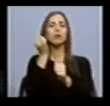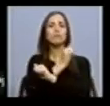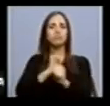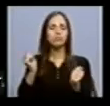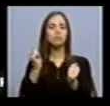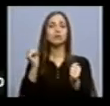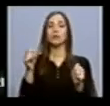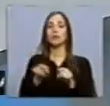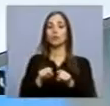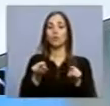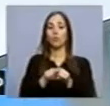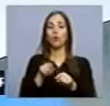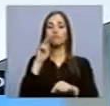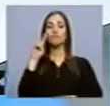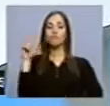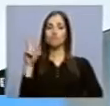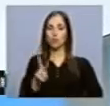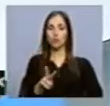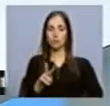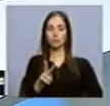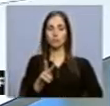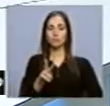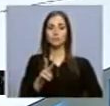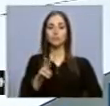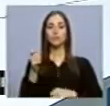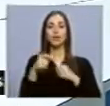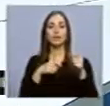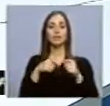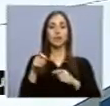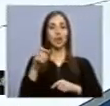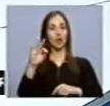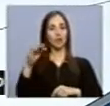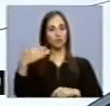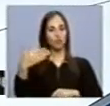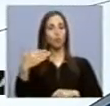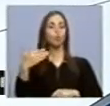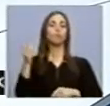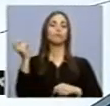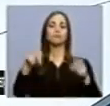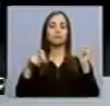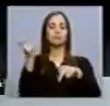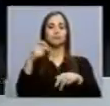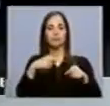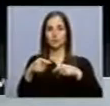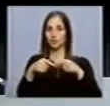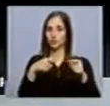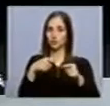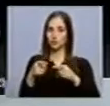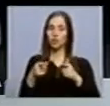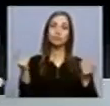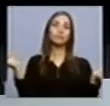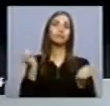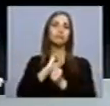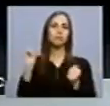semelhança do que ele encontrou na estrela FU Orionis e noutras estrelas jovens que, entretanto, conseguimos detectar, essas explosões